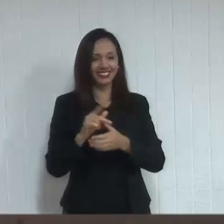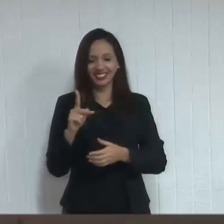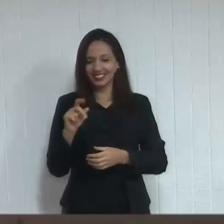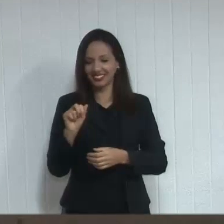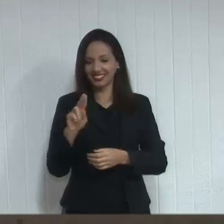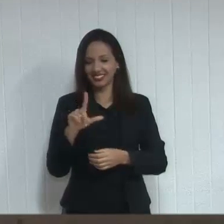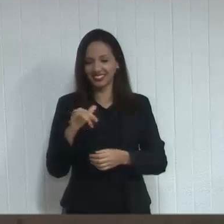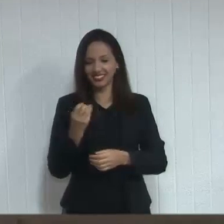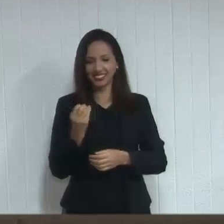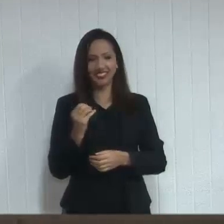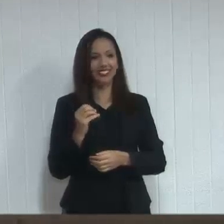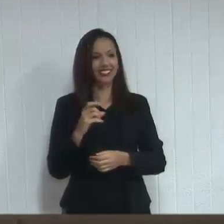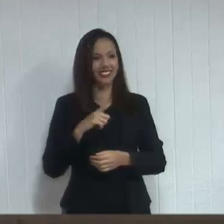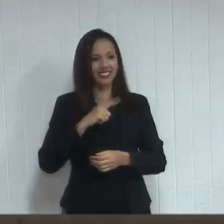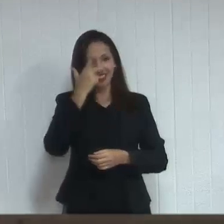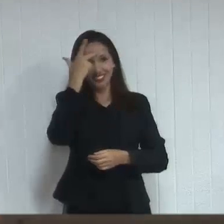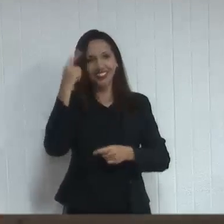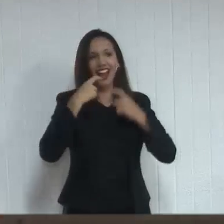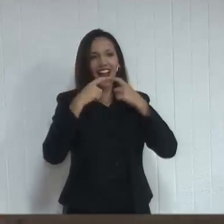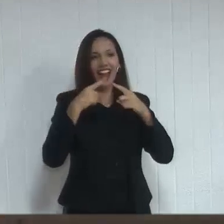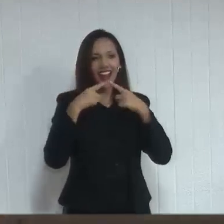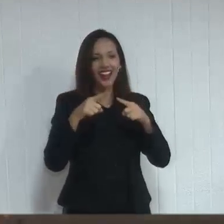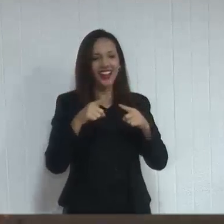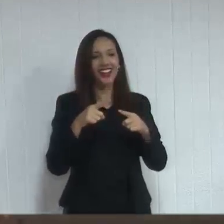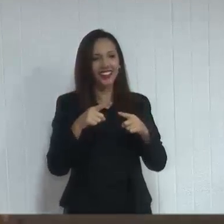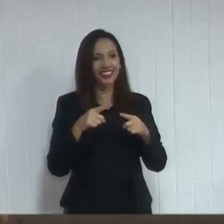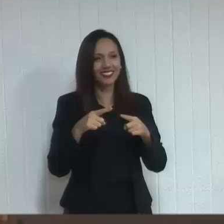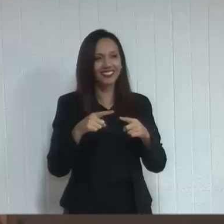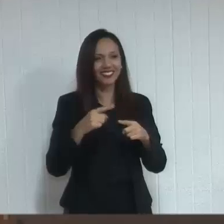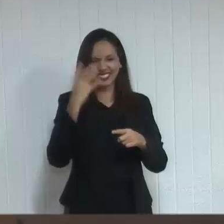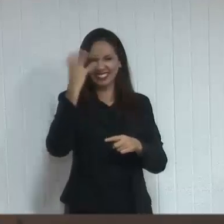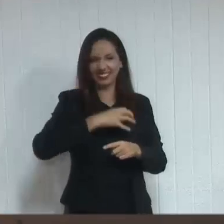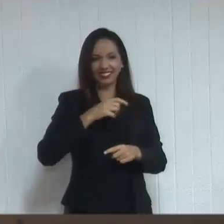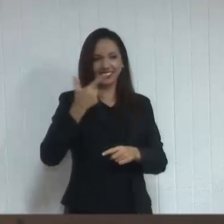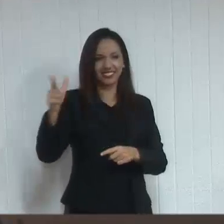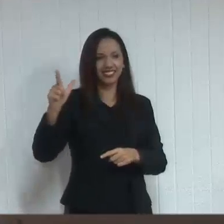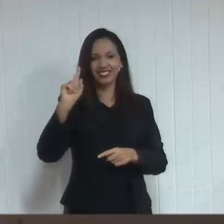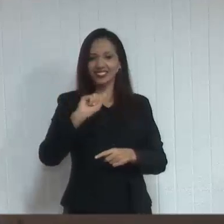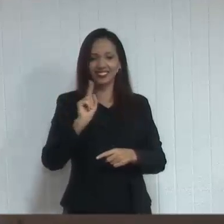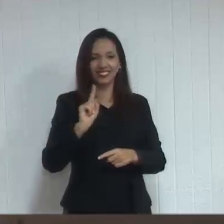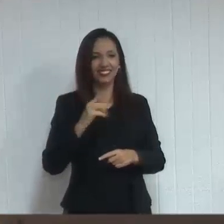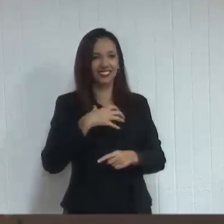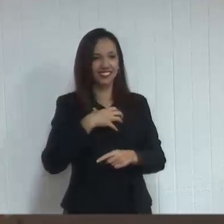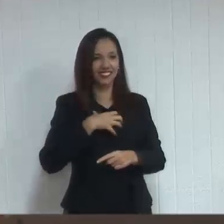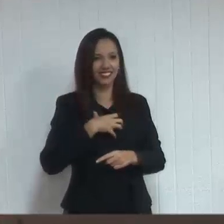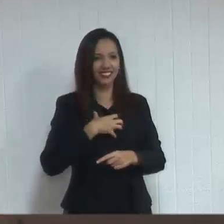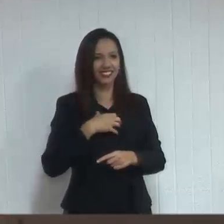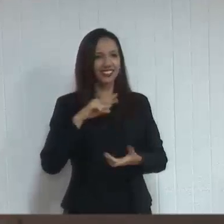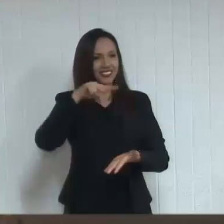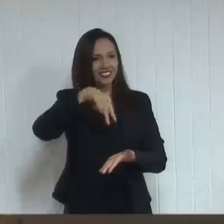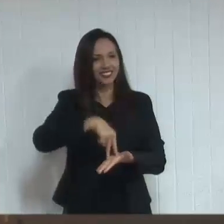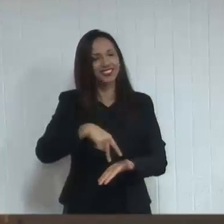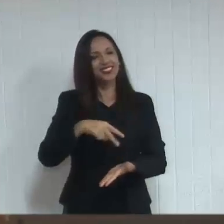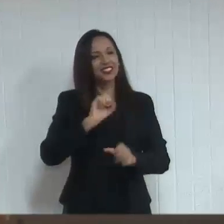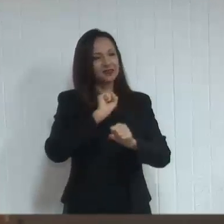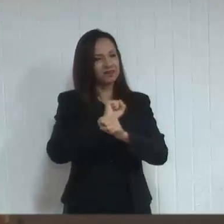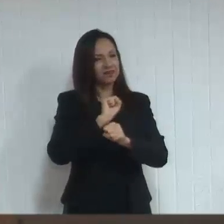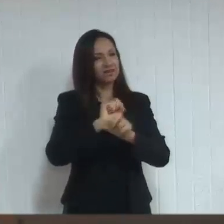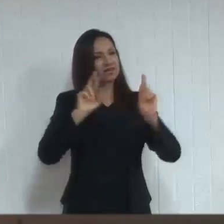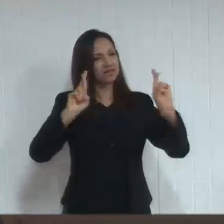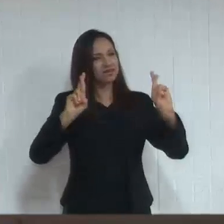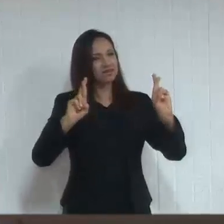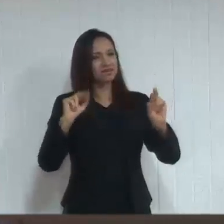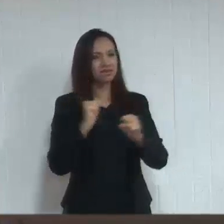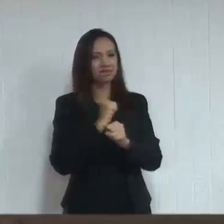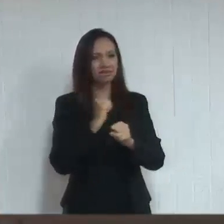Adriano, né? O pessoal vai te reclamar, viu, Balu? Vão falar que eu tô bravo lá com os outros, e não é isso. Mas eu venho aqui esperançoso de que as